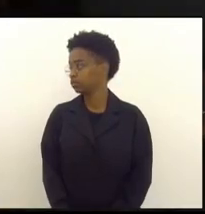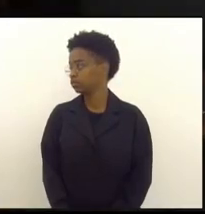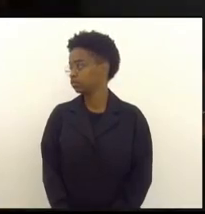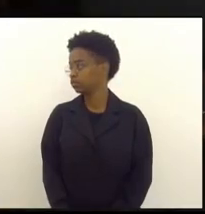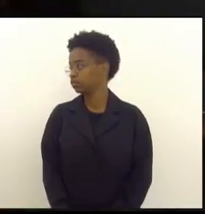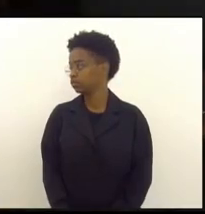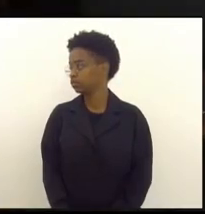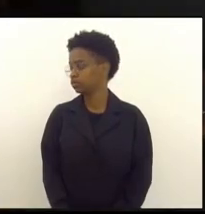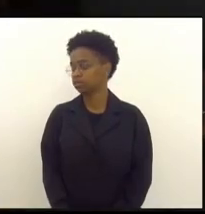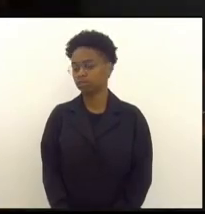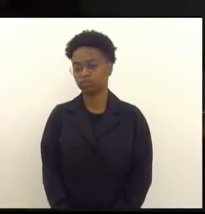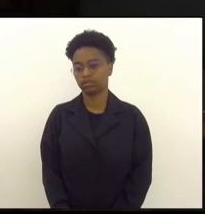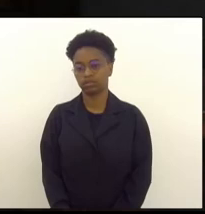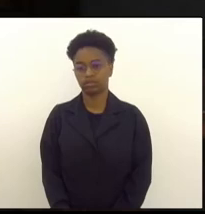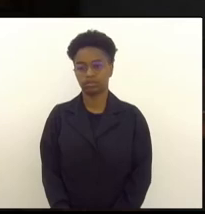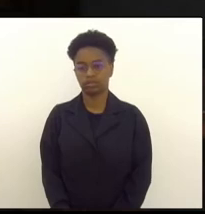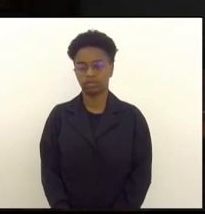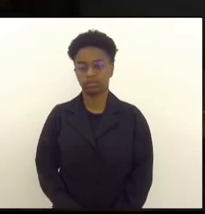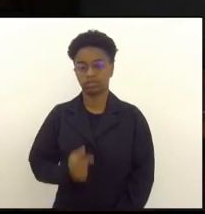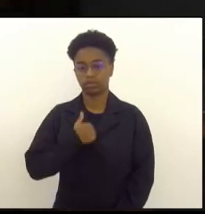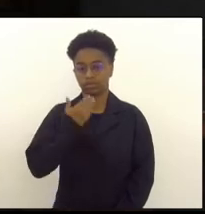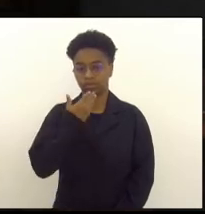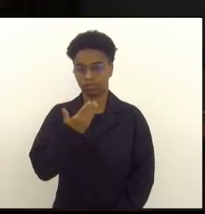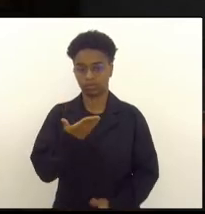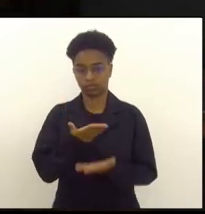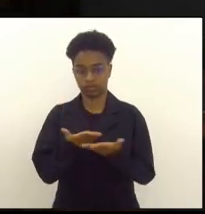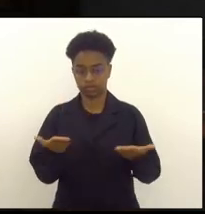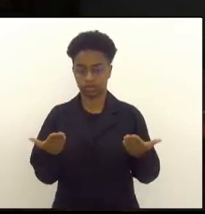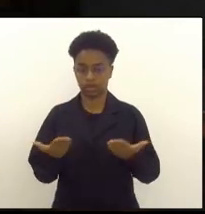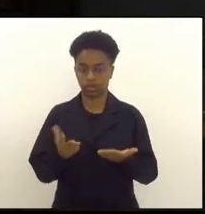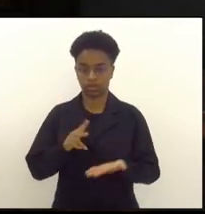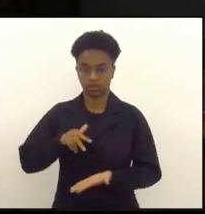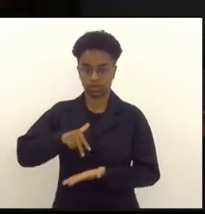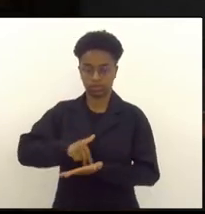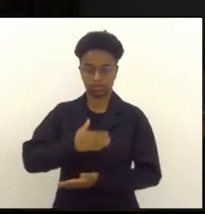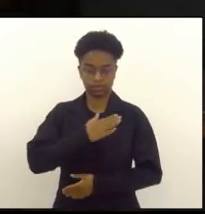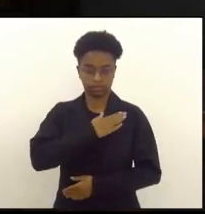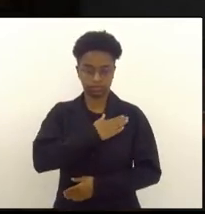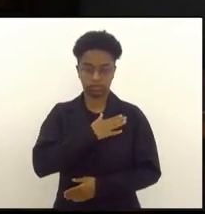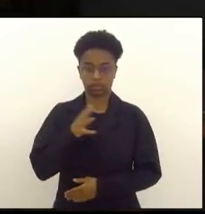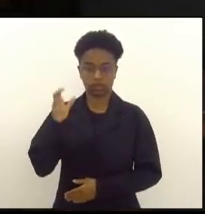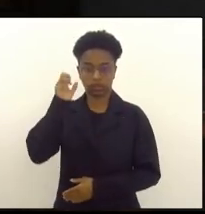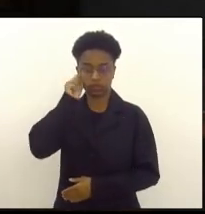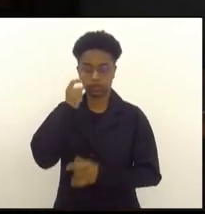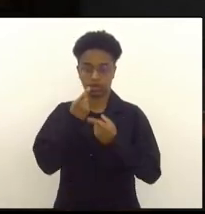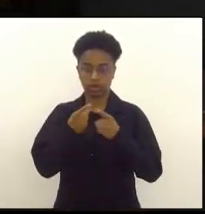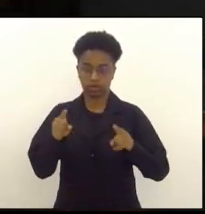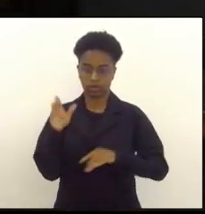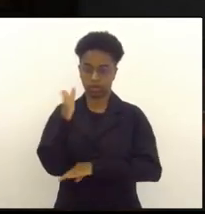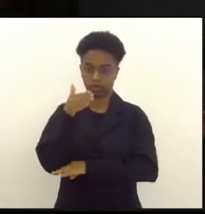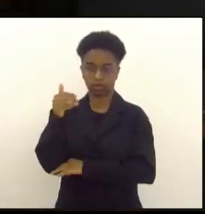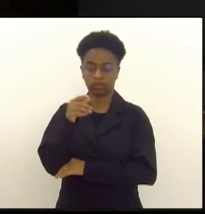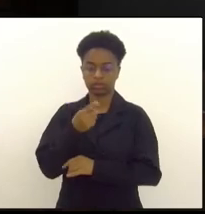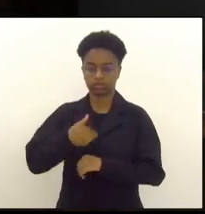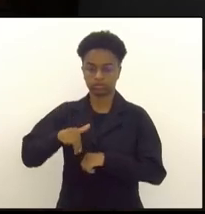Completando a mesa de honra, solicito a todos que se coloquem em posição de respeito para ouvirmos o hino nacional.